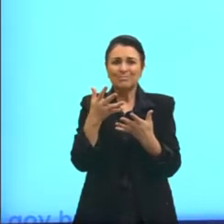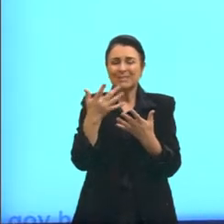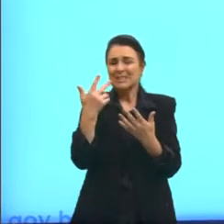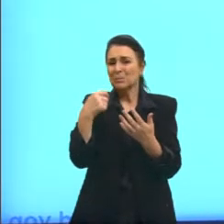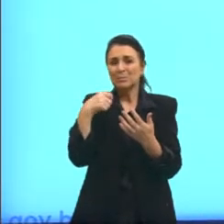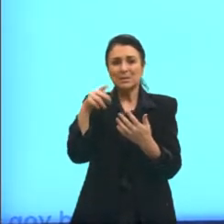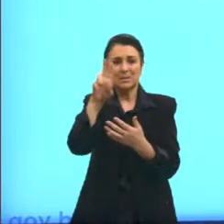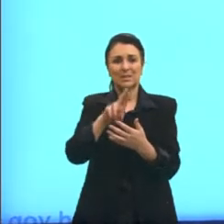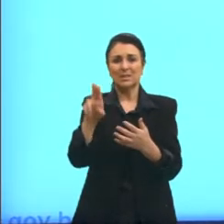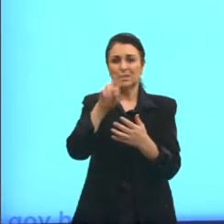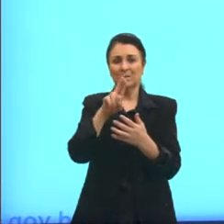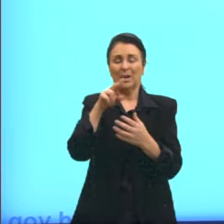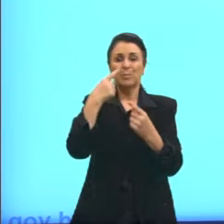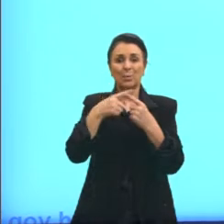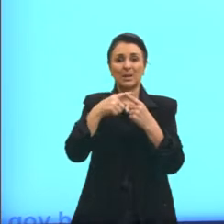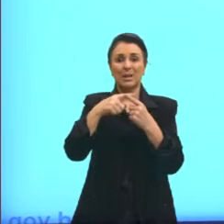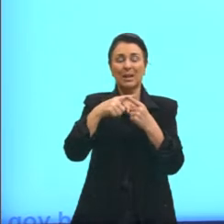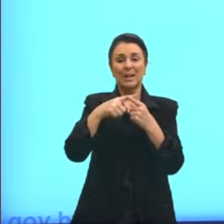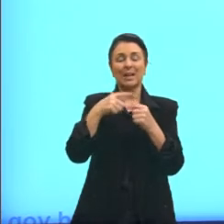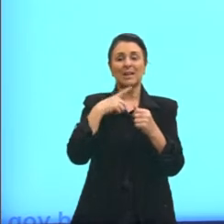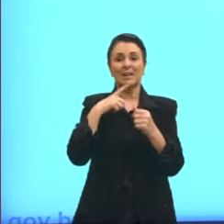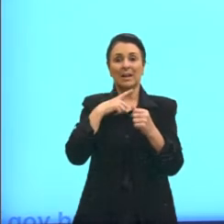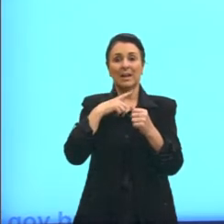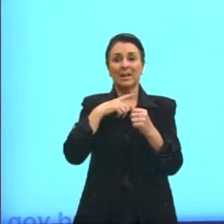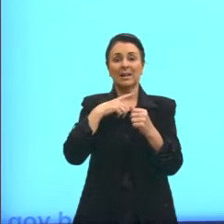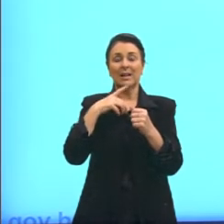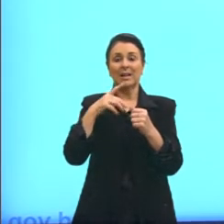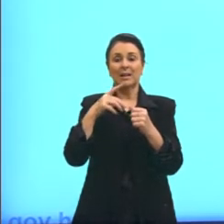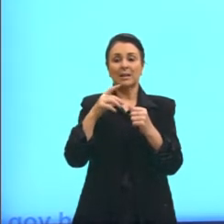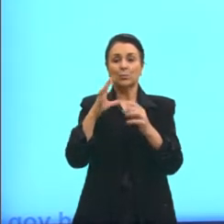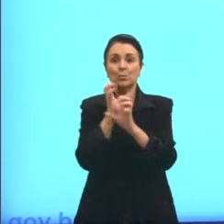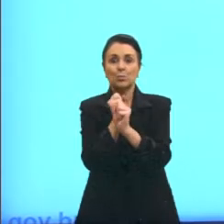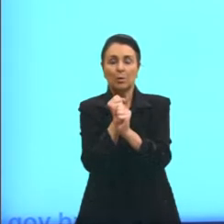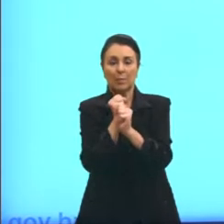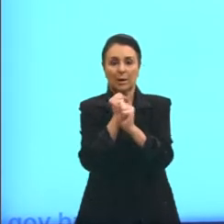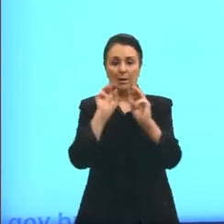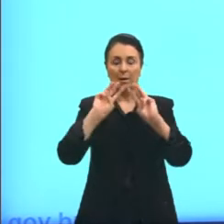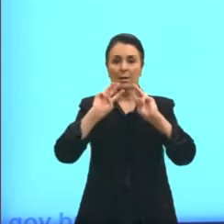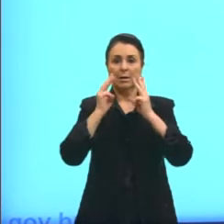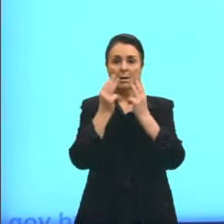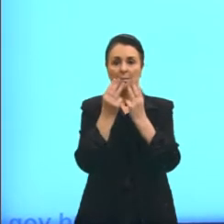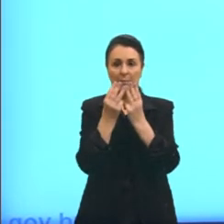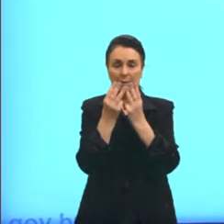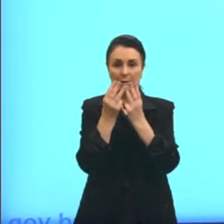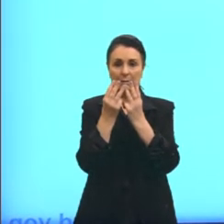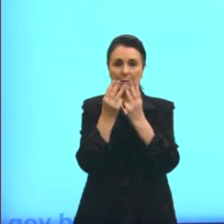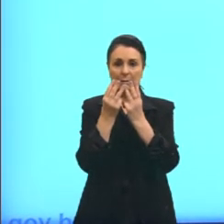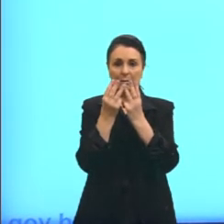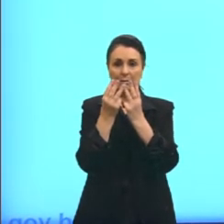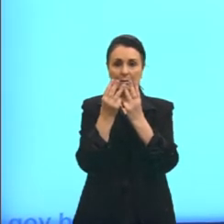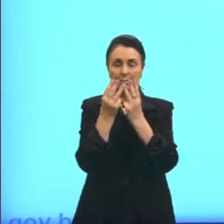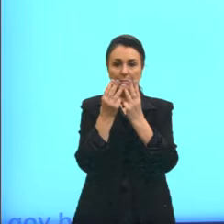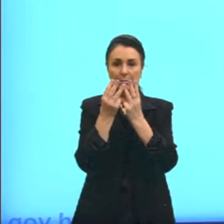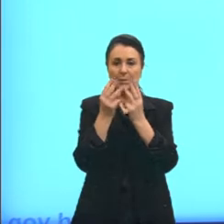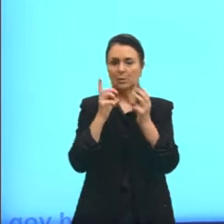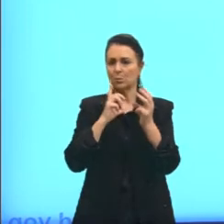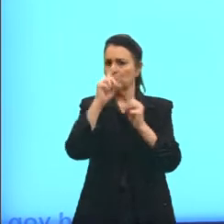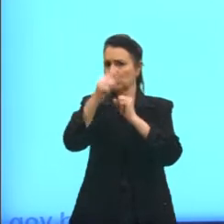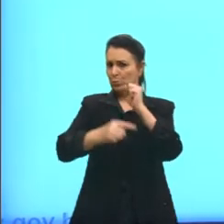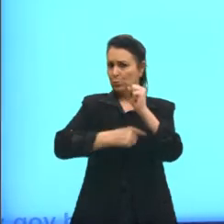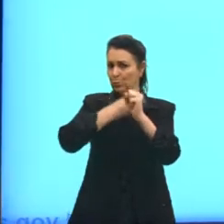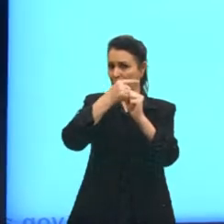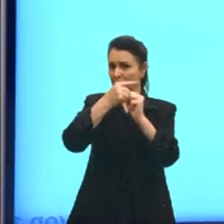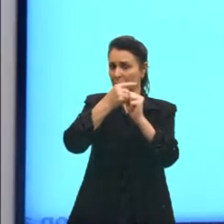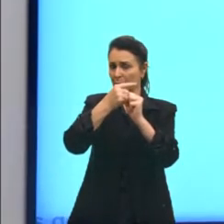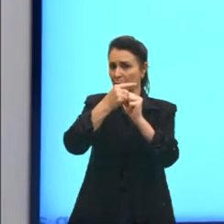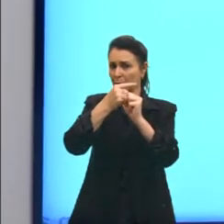com a massa dos prótons e dois nêutrons Então na hora de somar massa duas de um elemento químico de um átomo a gente